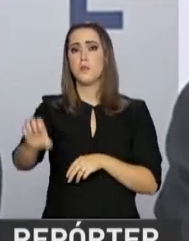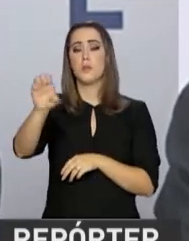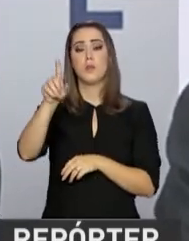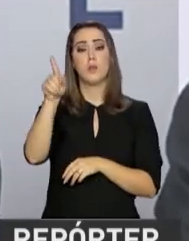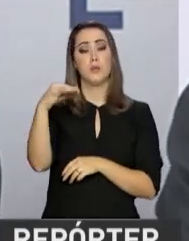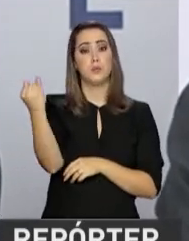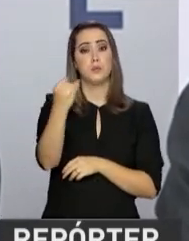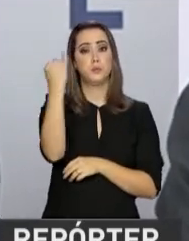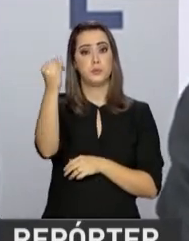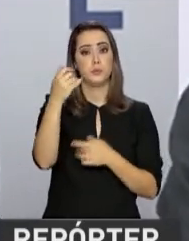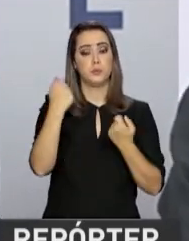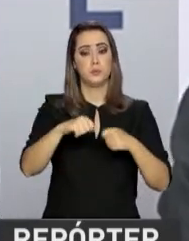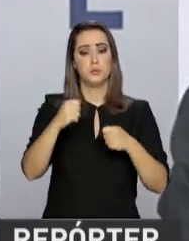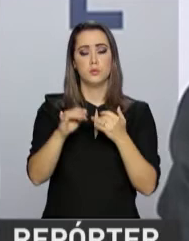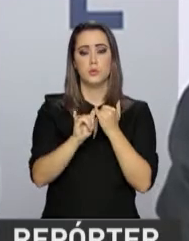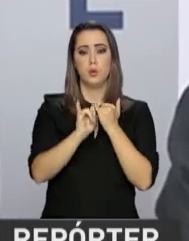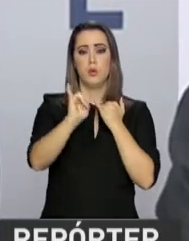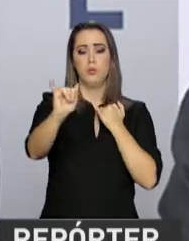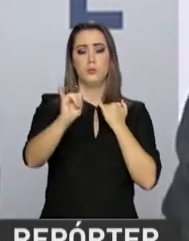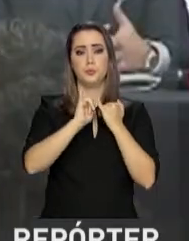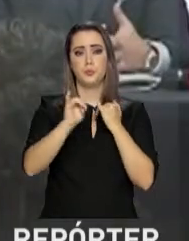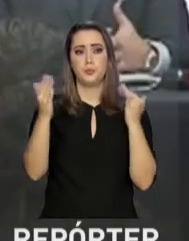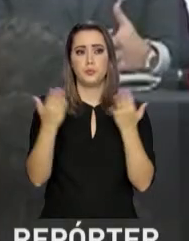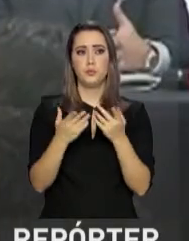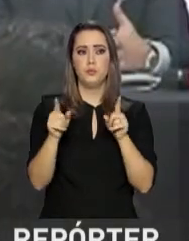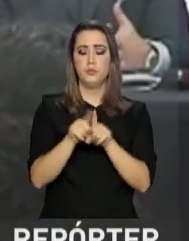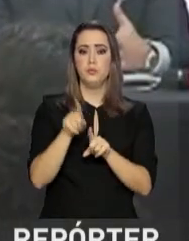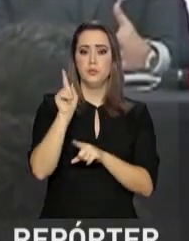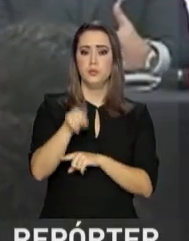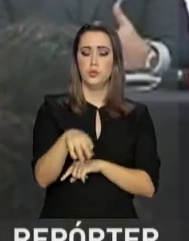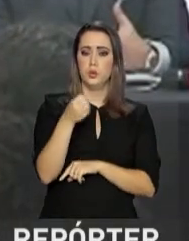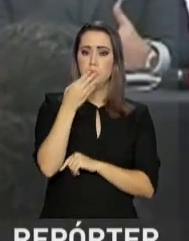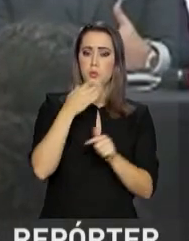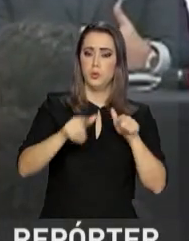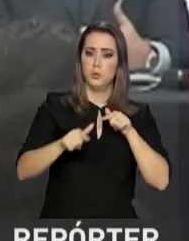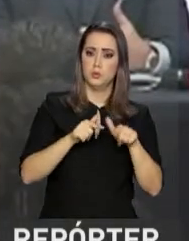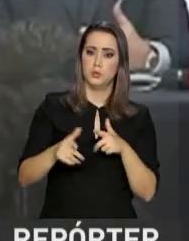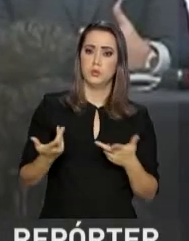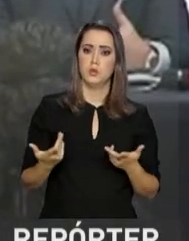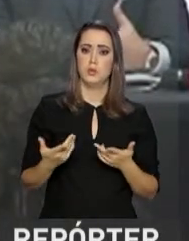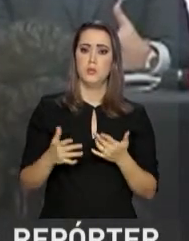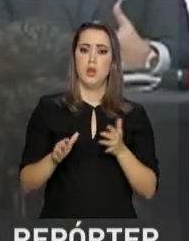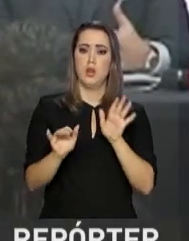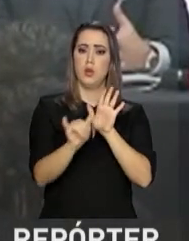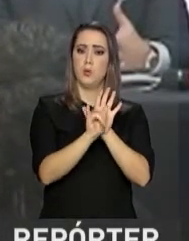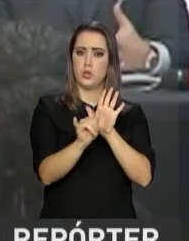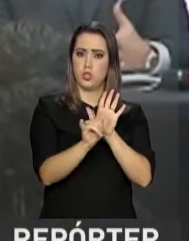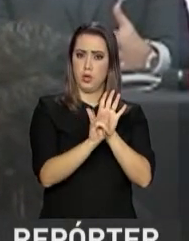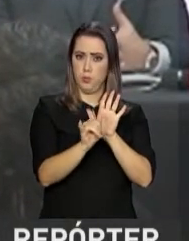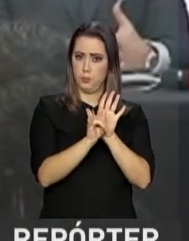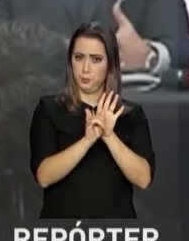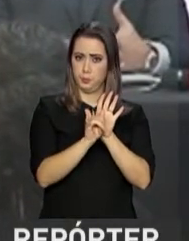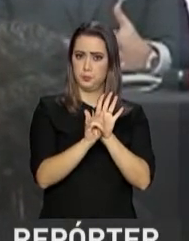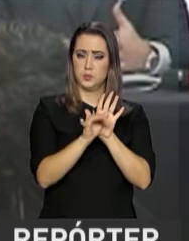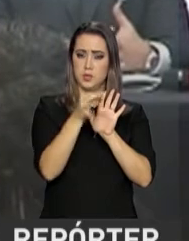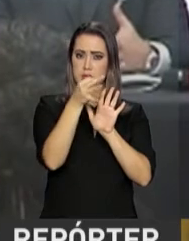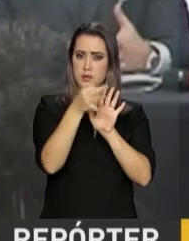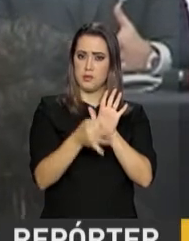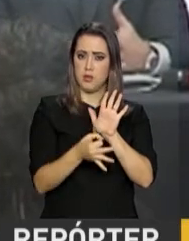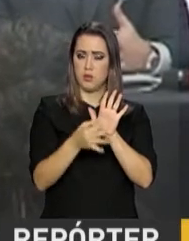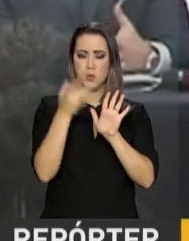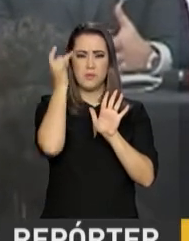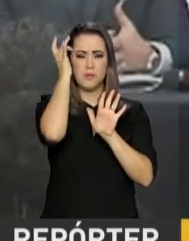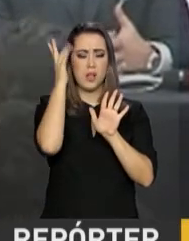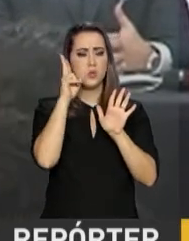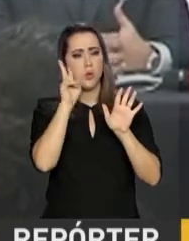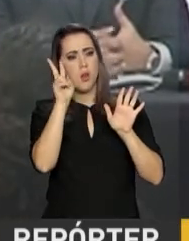importância para as necessidades atuais. Belíssimo trabalho, um edital claro, tá, de fácil